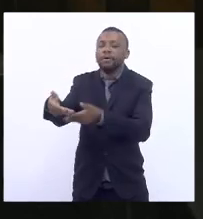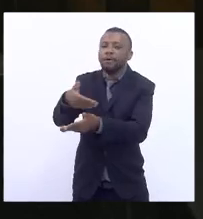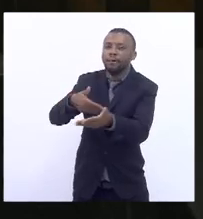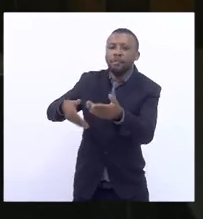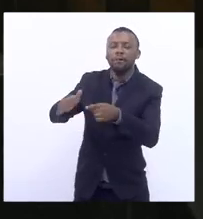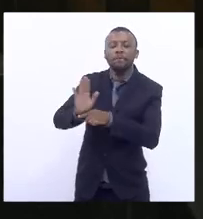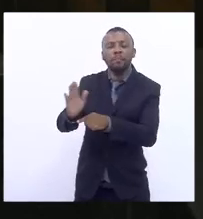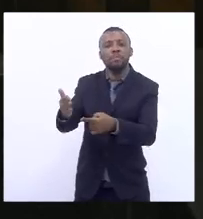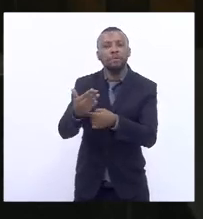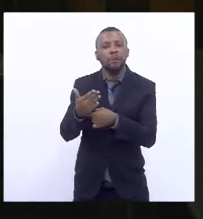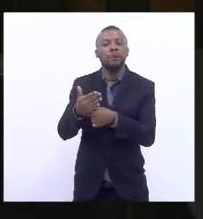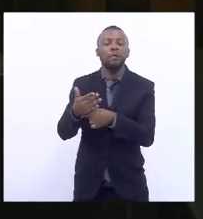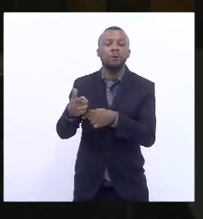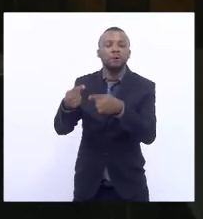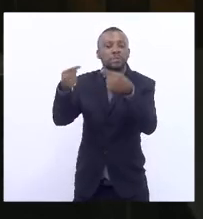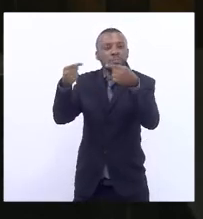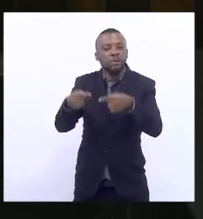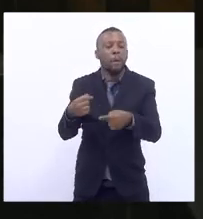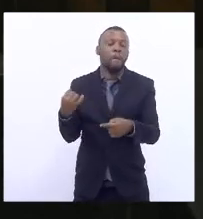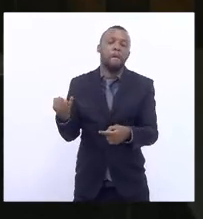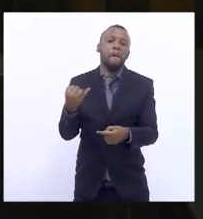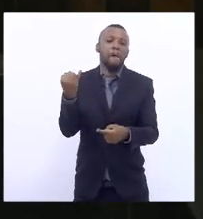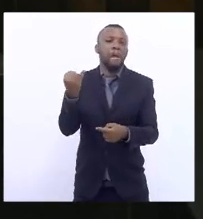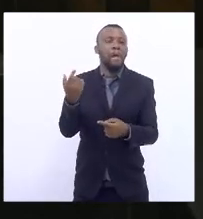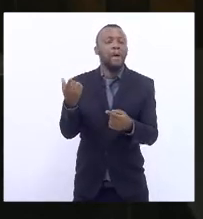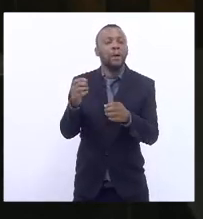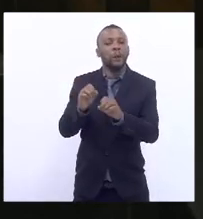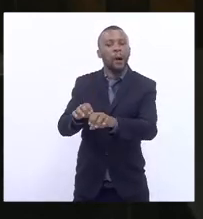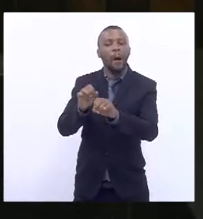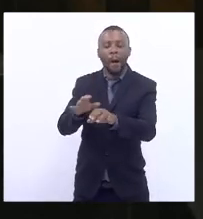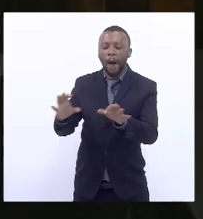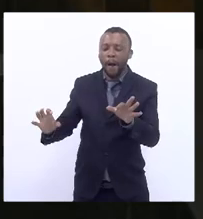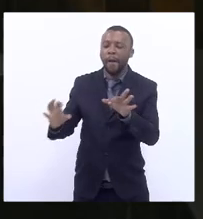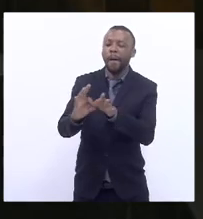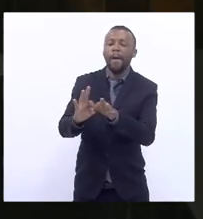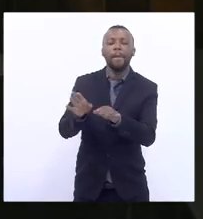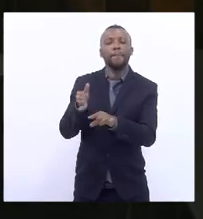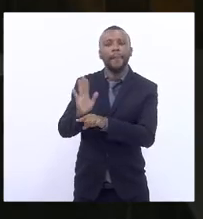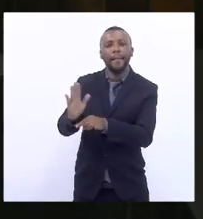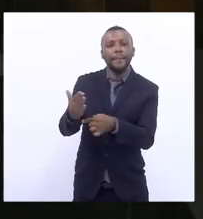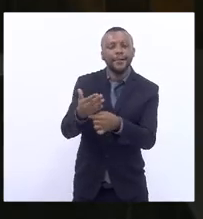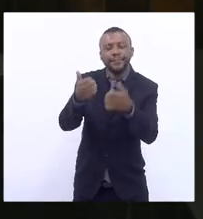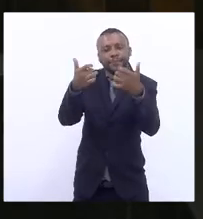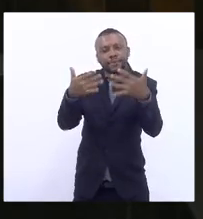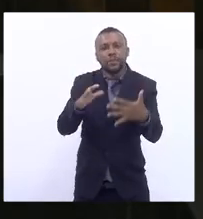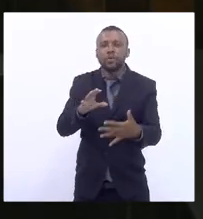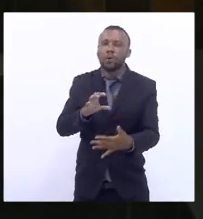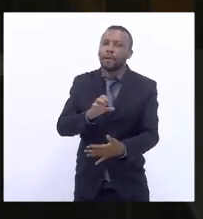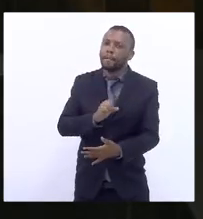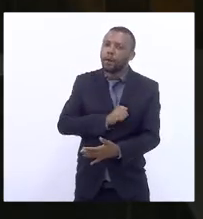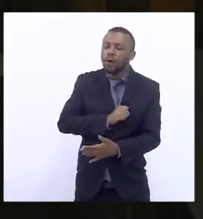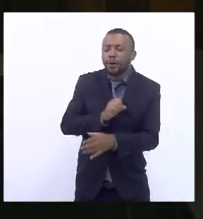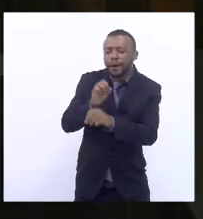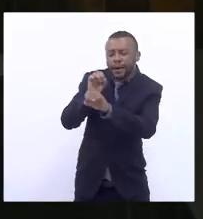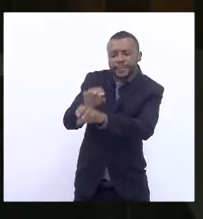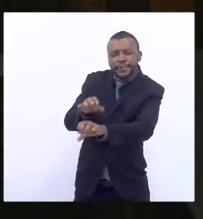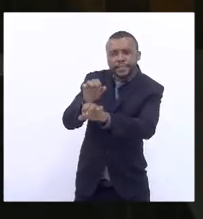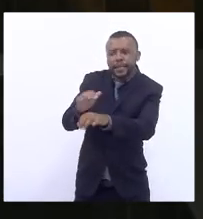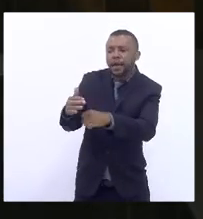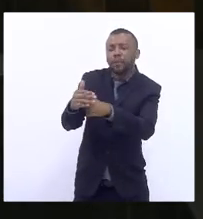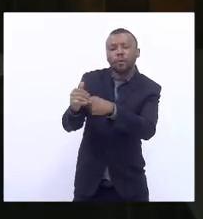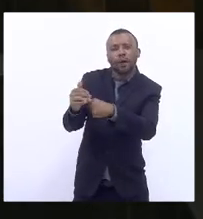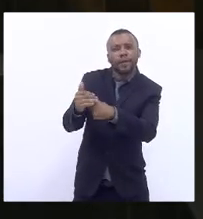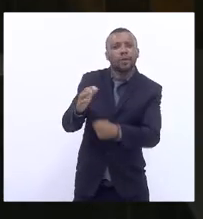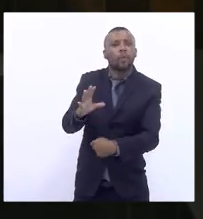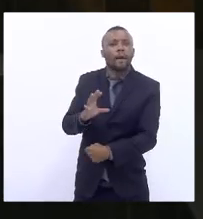está colocado para todos nós. Educar com fraternidade, falar com amor, não é? Ensinar com amor.